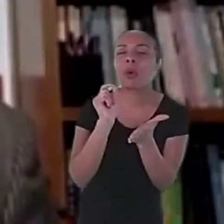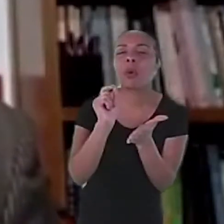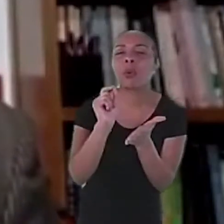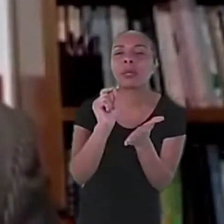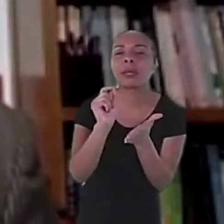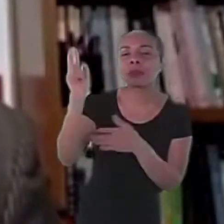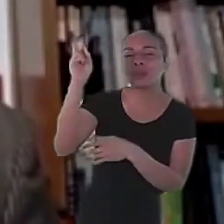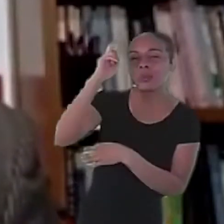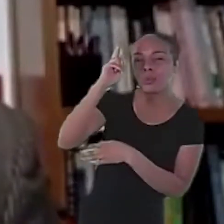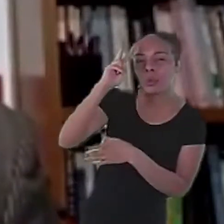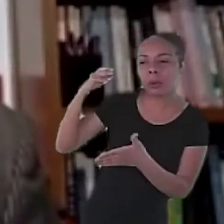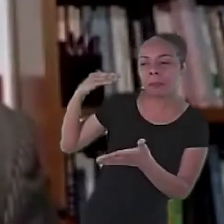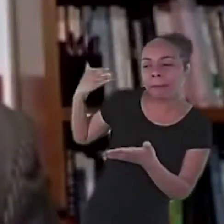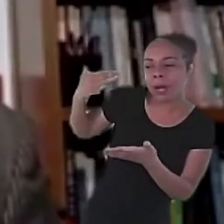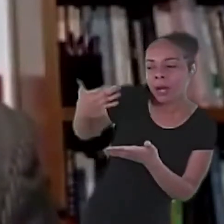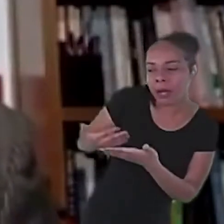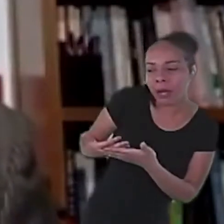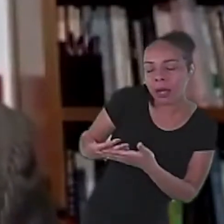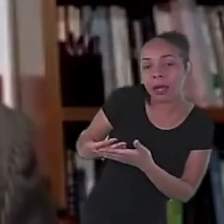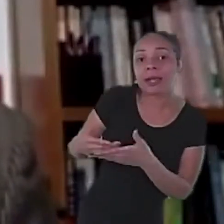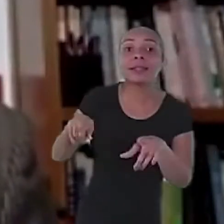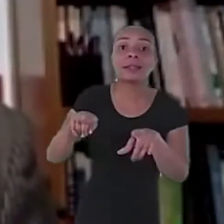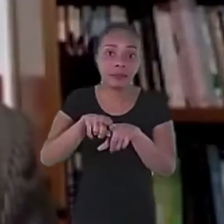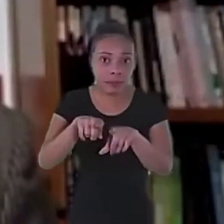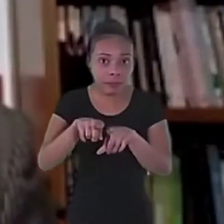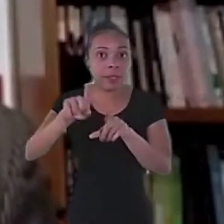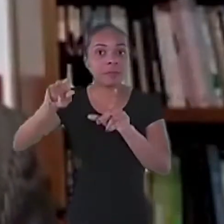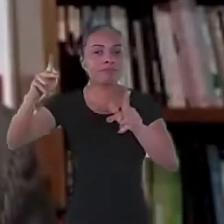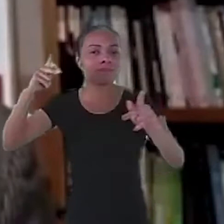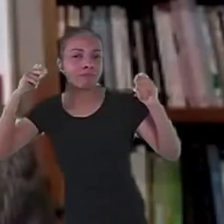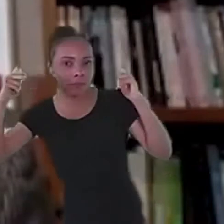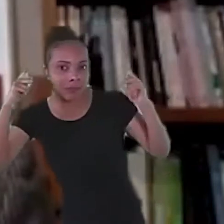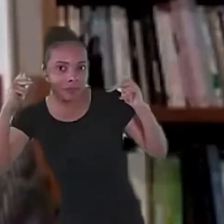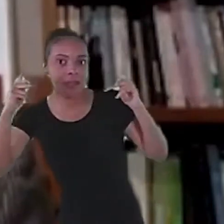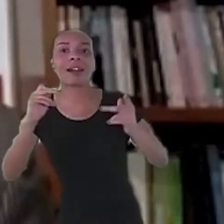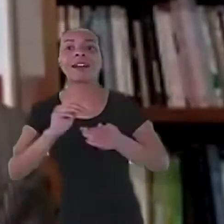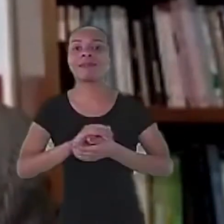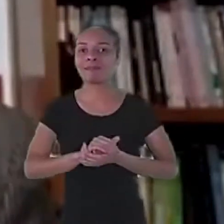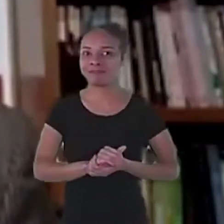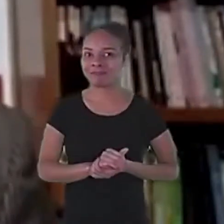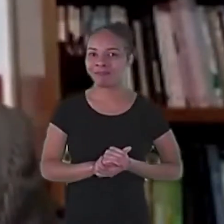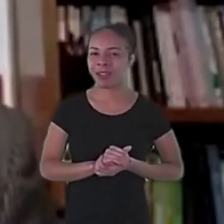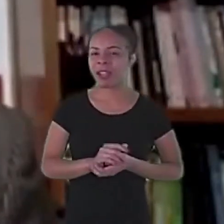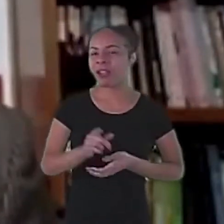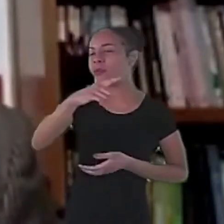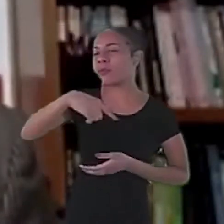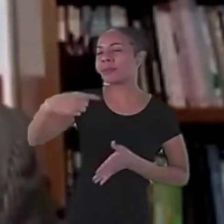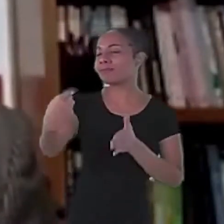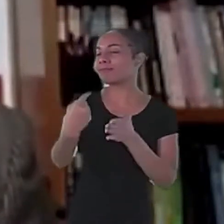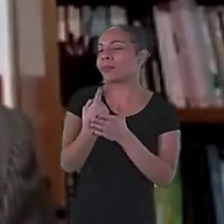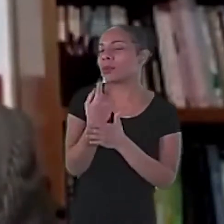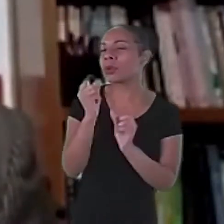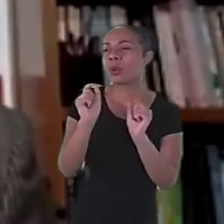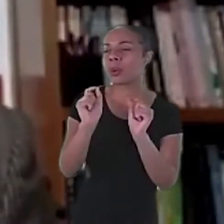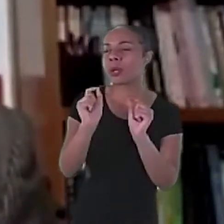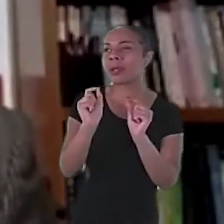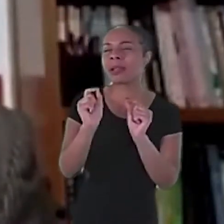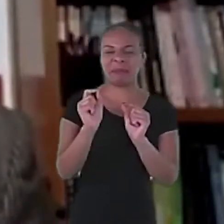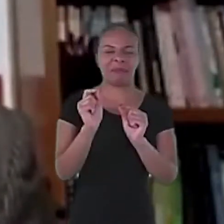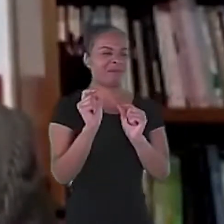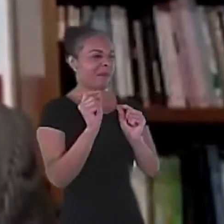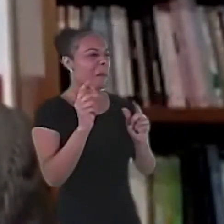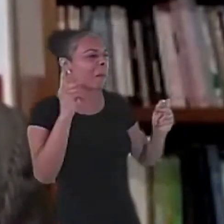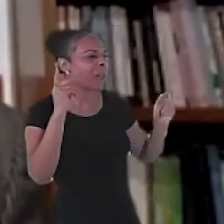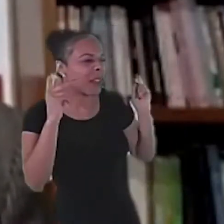Vocês poderão perguntar o que é que um psicanalista tem a dizer sobre esses